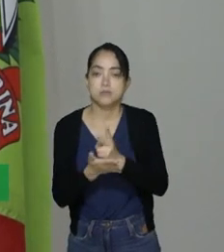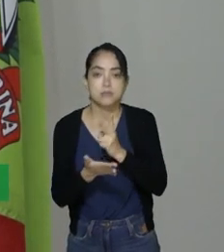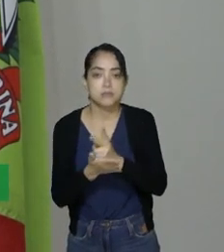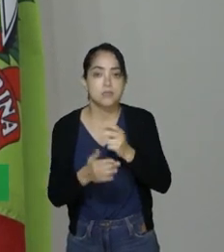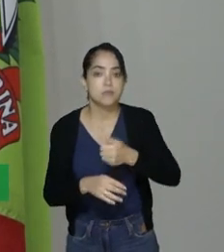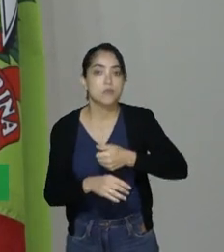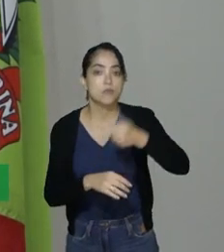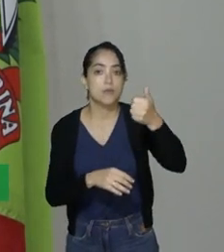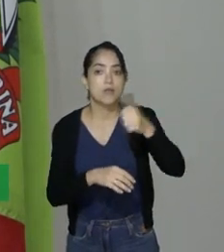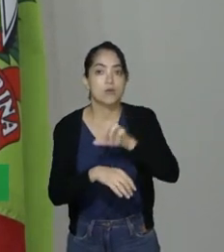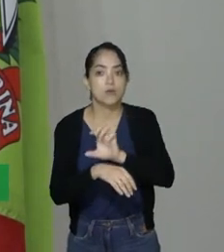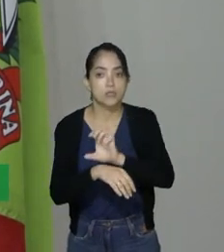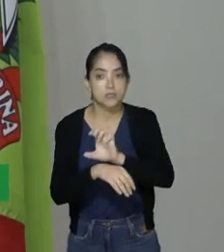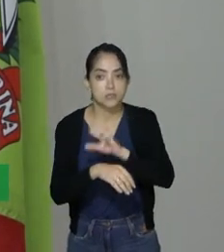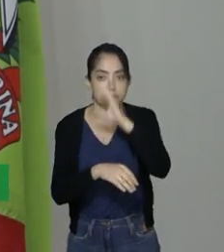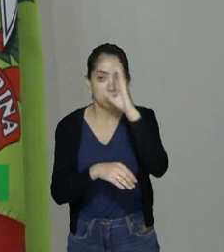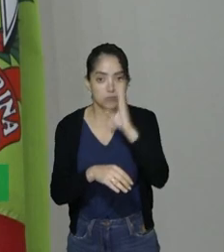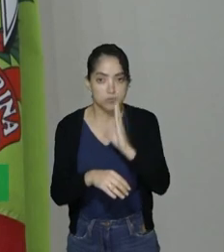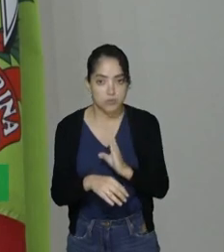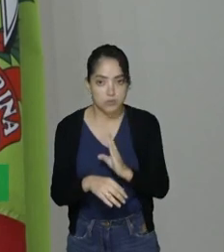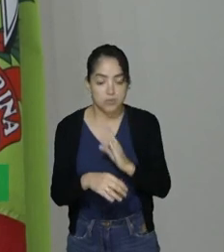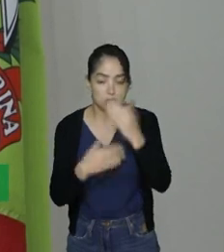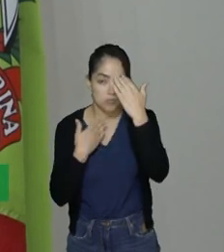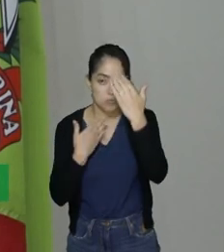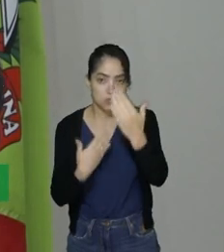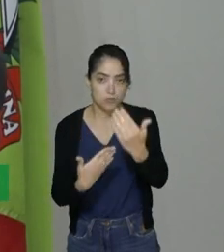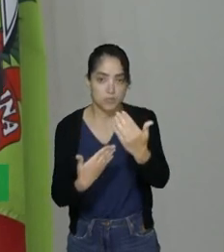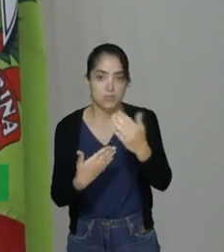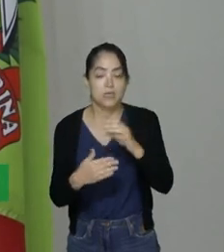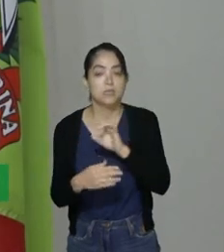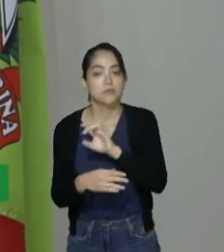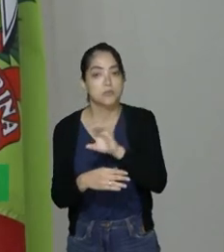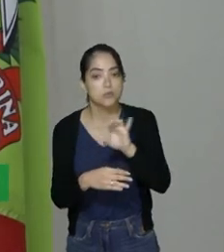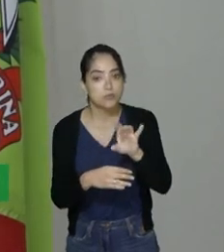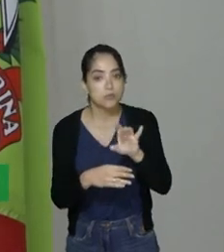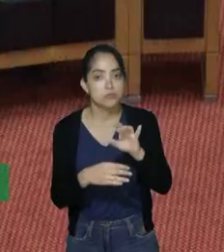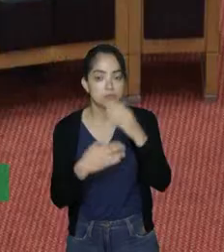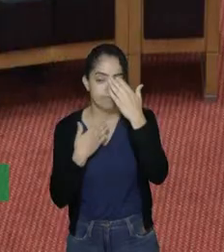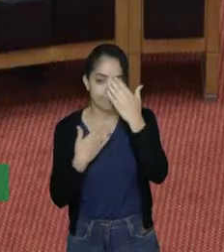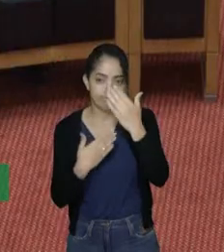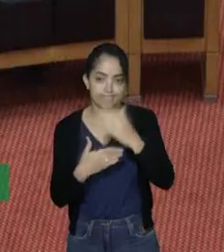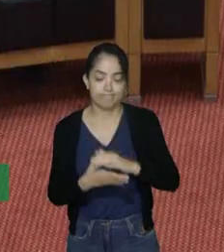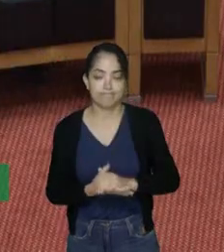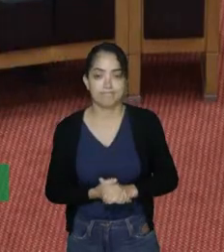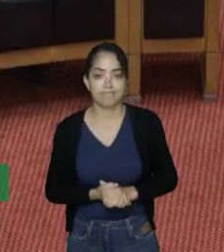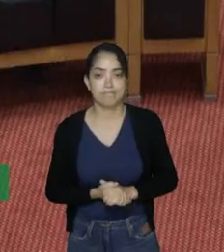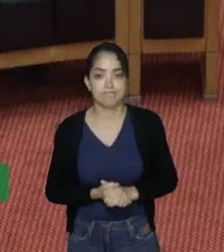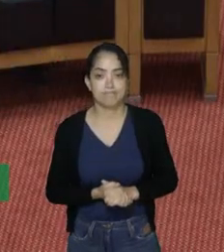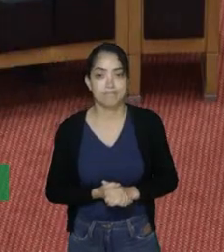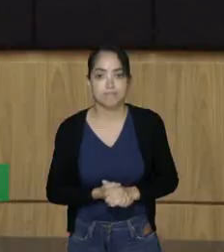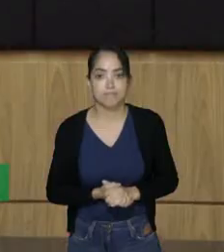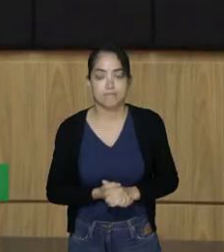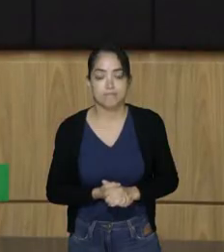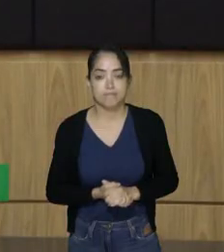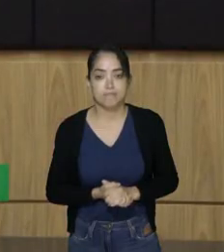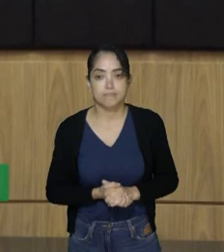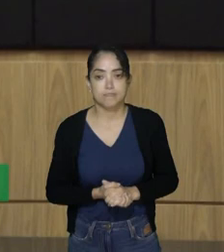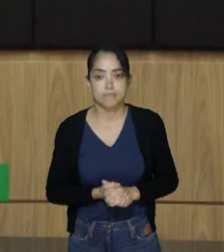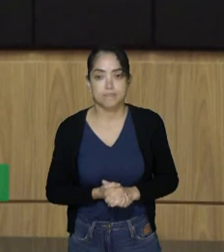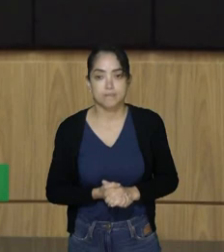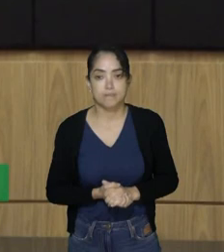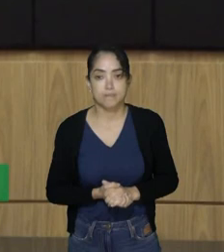melhor estado do Brasil. Muito obrigado a todos e um até breve. Obrigado.